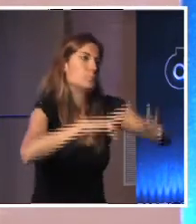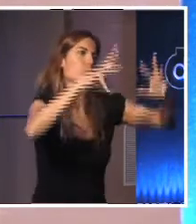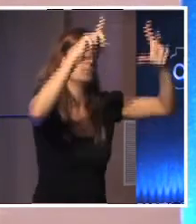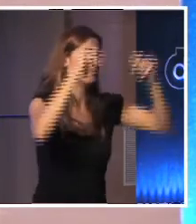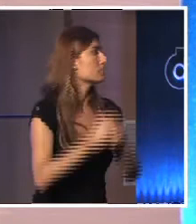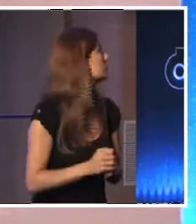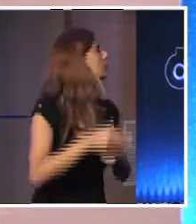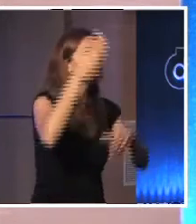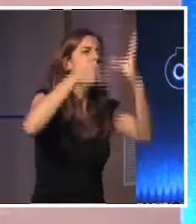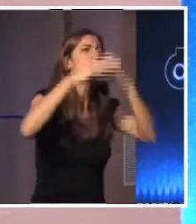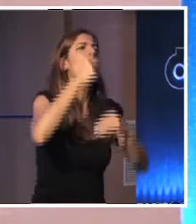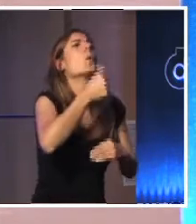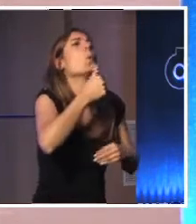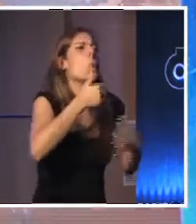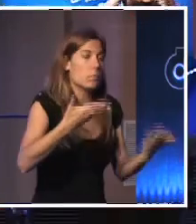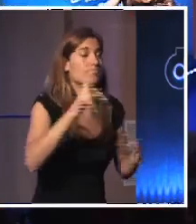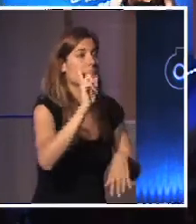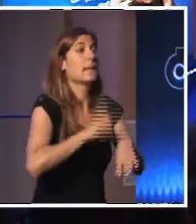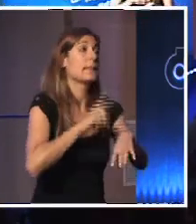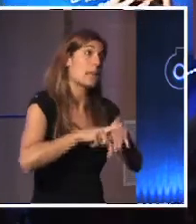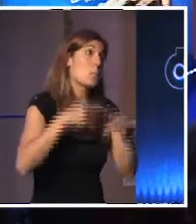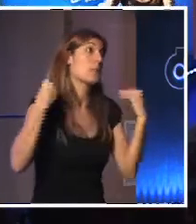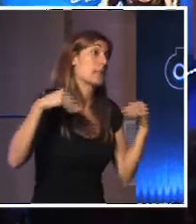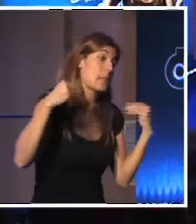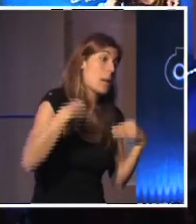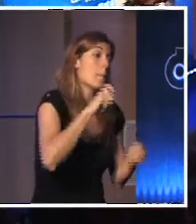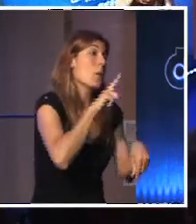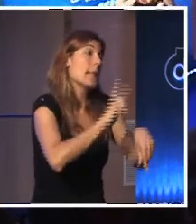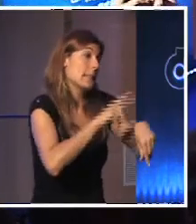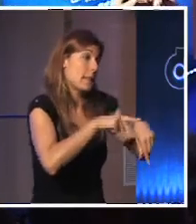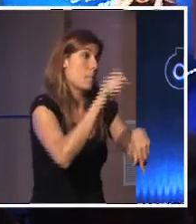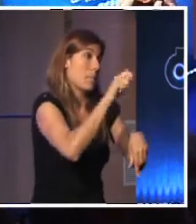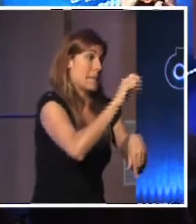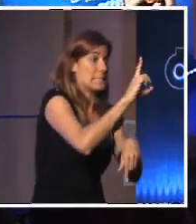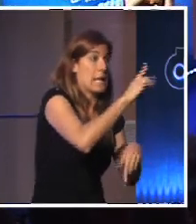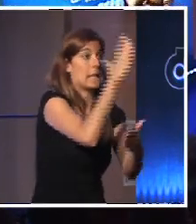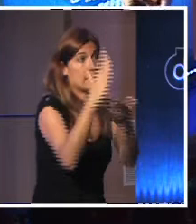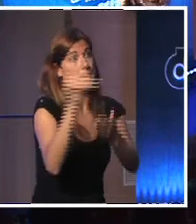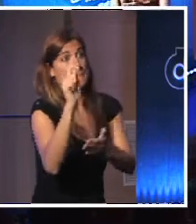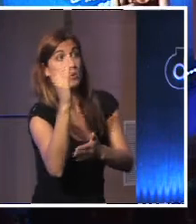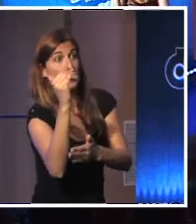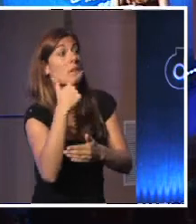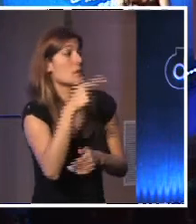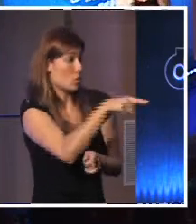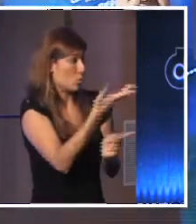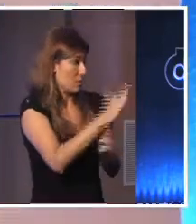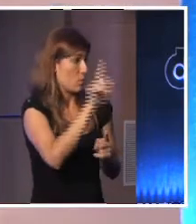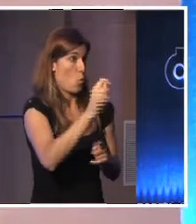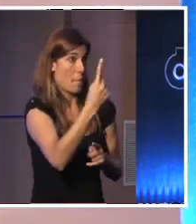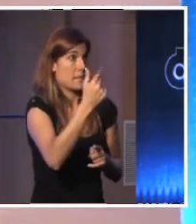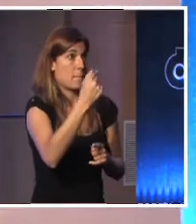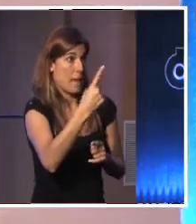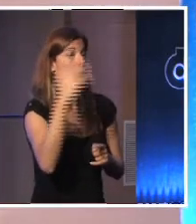Como aprendem? O tempo de treino vai de 6 a 12 meses, porque, atenção, no mês e meio a Zuzu faz um